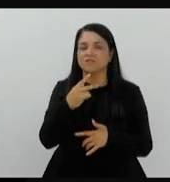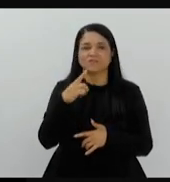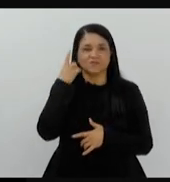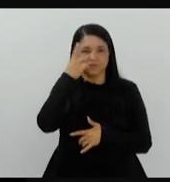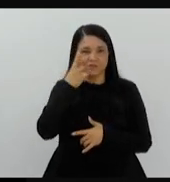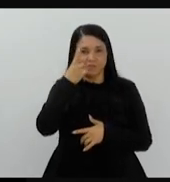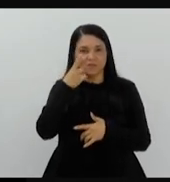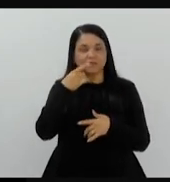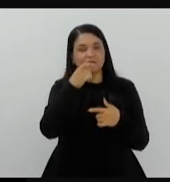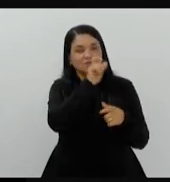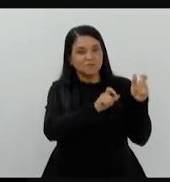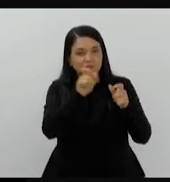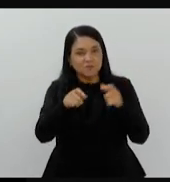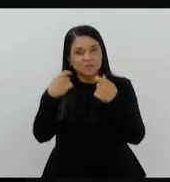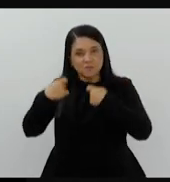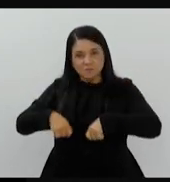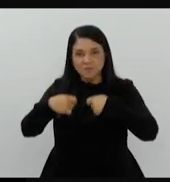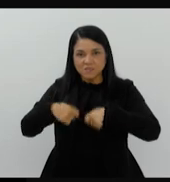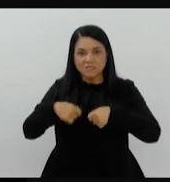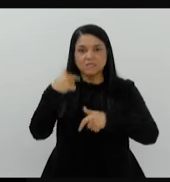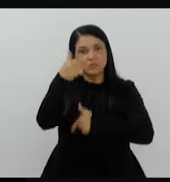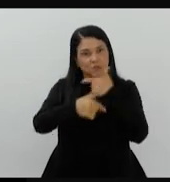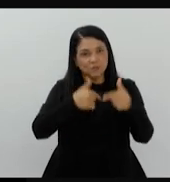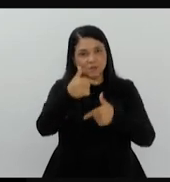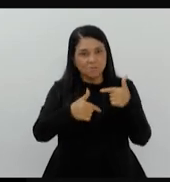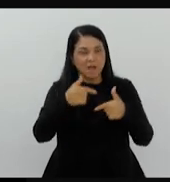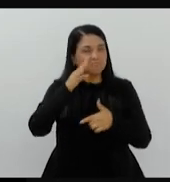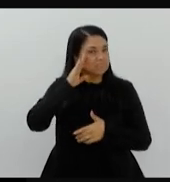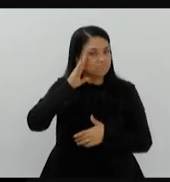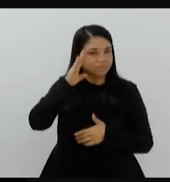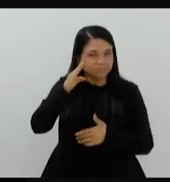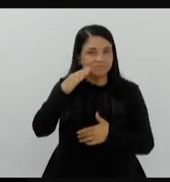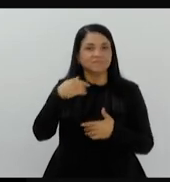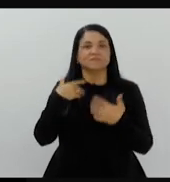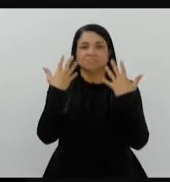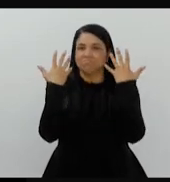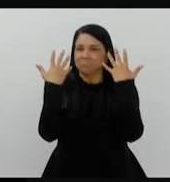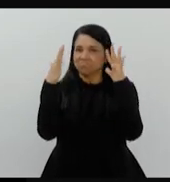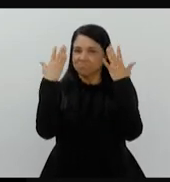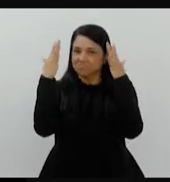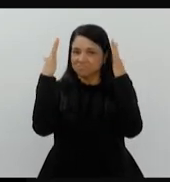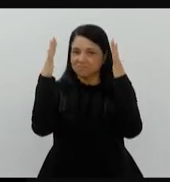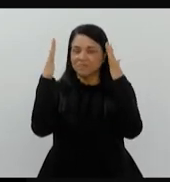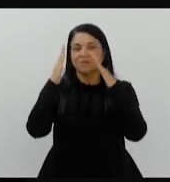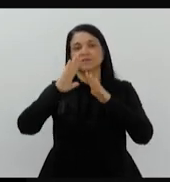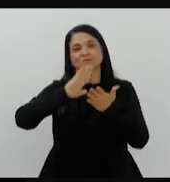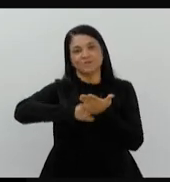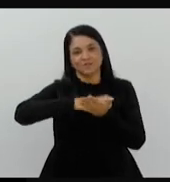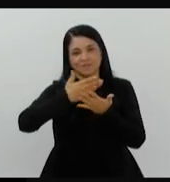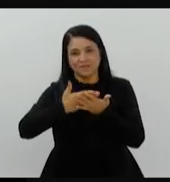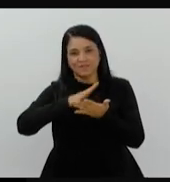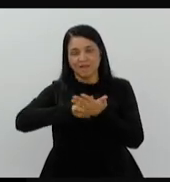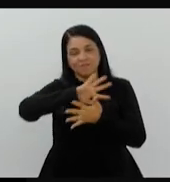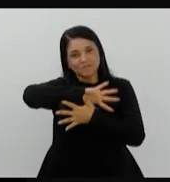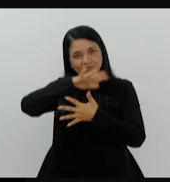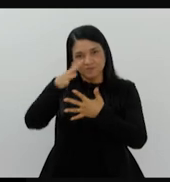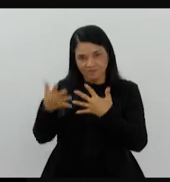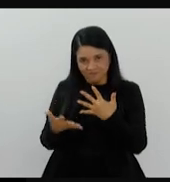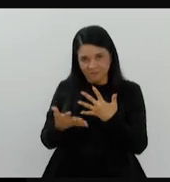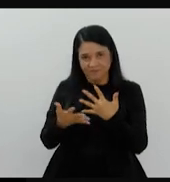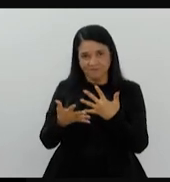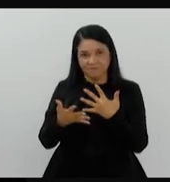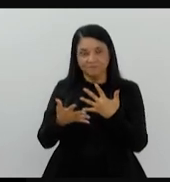àqueles que precisam do seu trabalho tão fundamental. Então, palmas aí aos nossos intérpretes de Libras